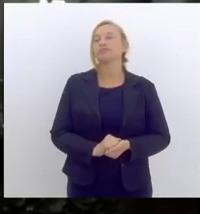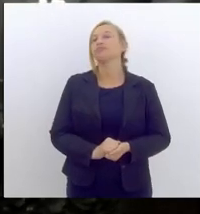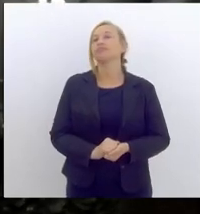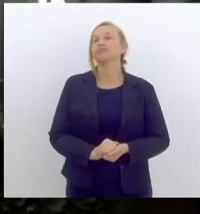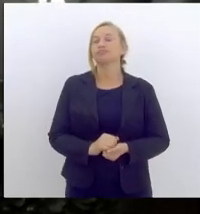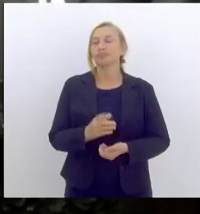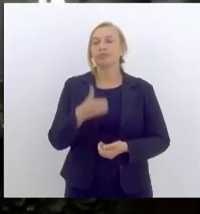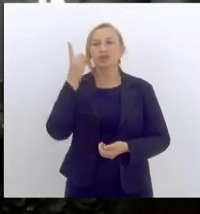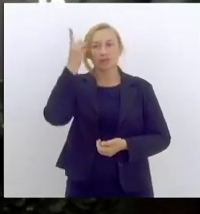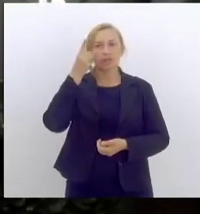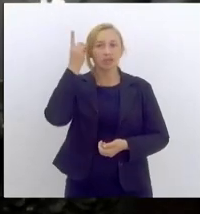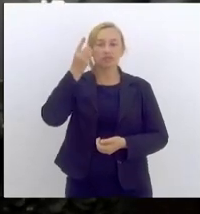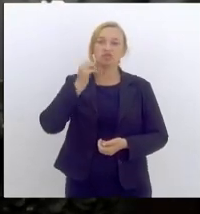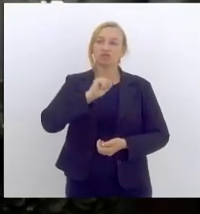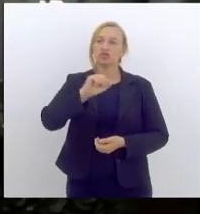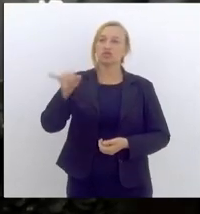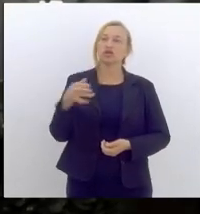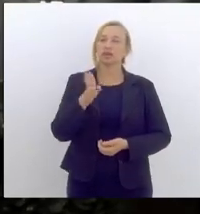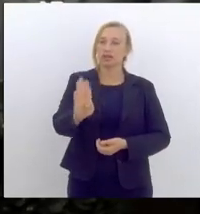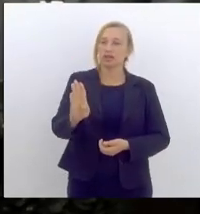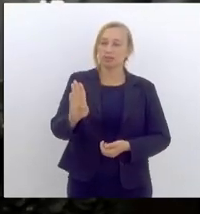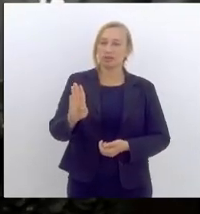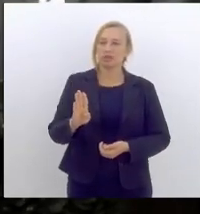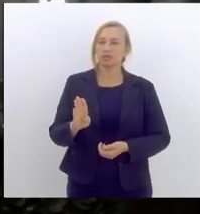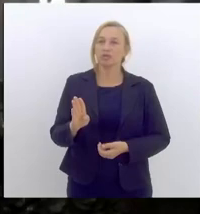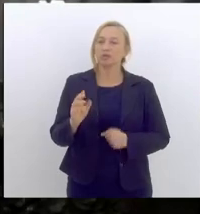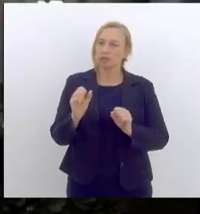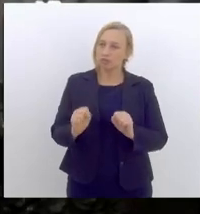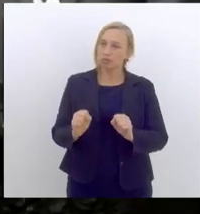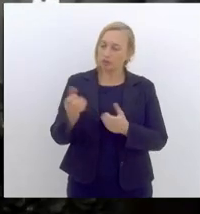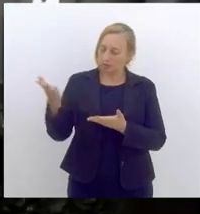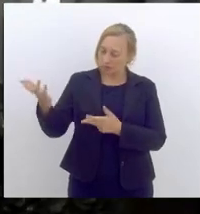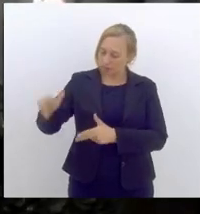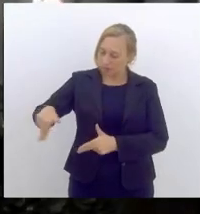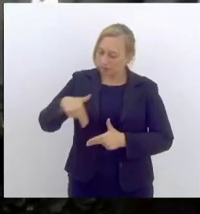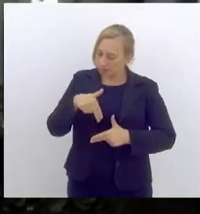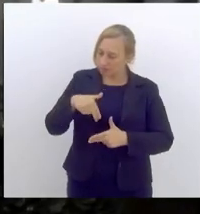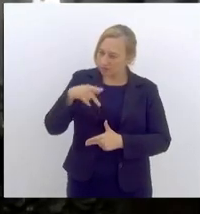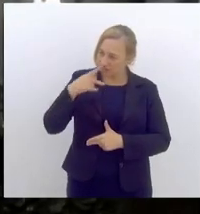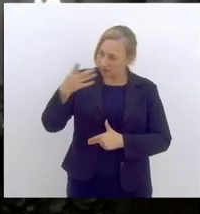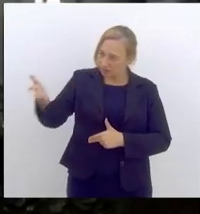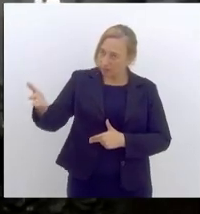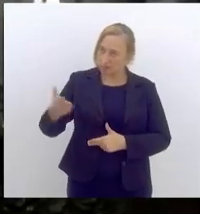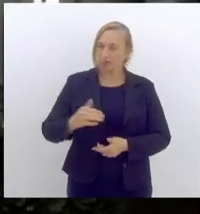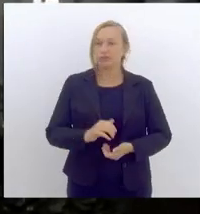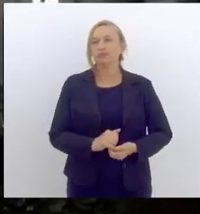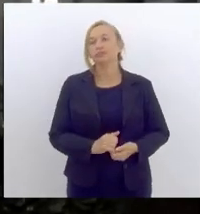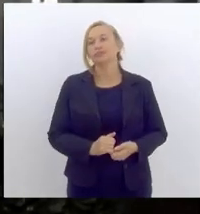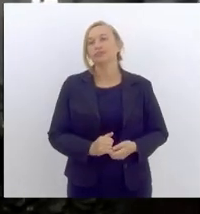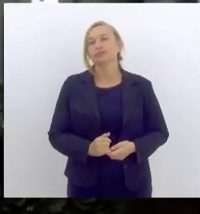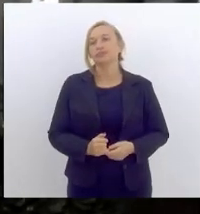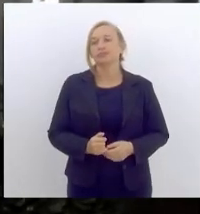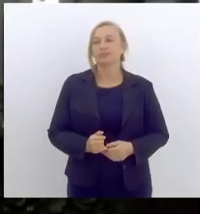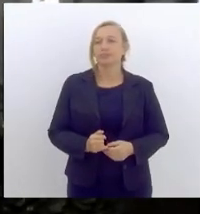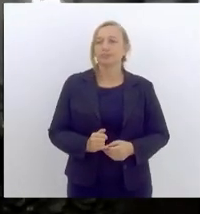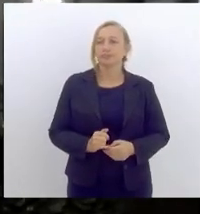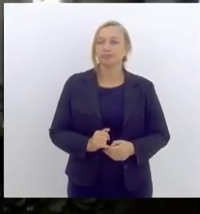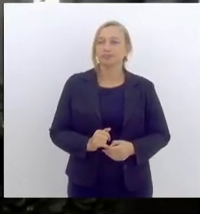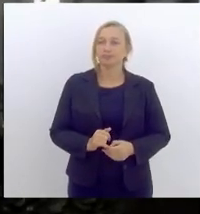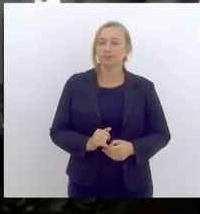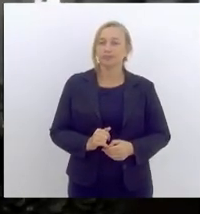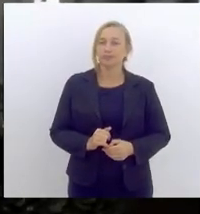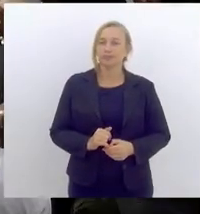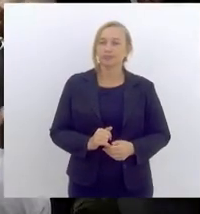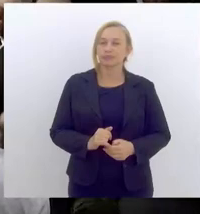Jair, Vossa Excelência, por favor, tenha a palavra, ocupe a tribuna. Vossa